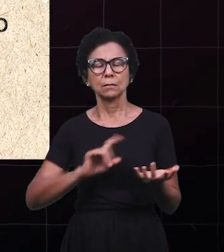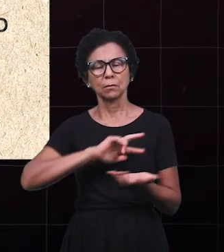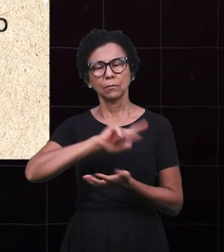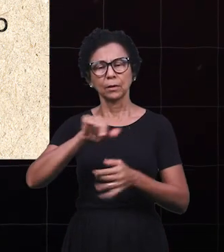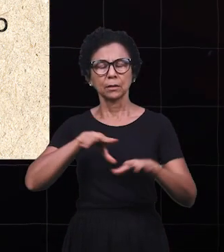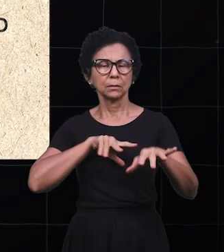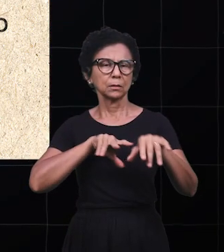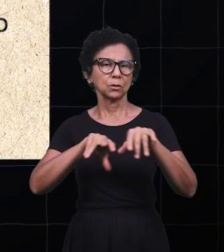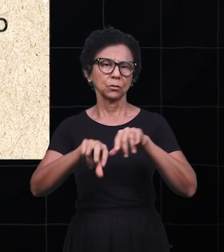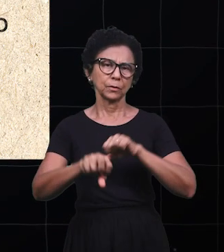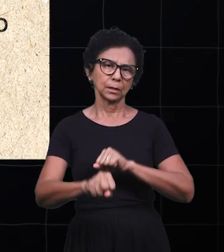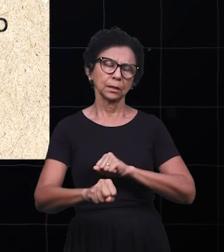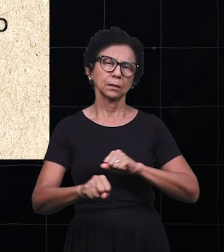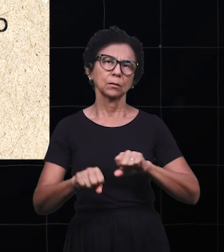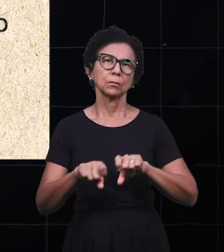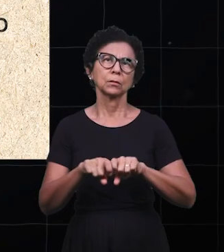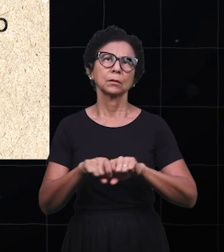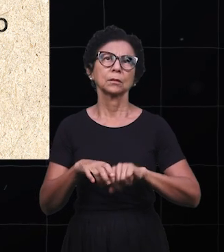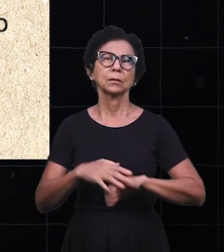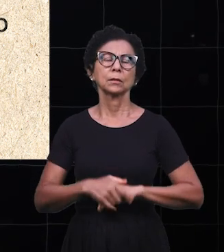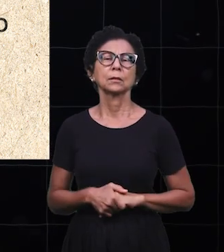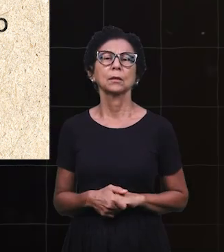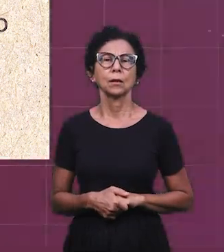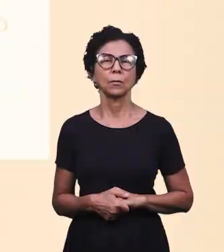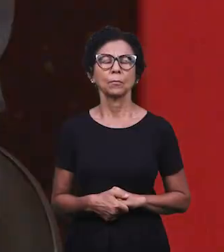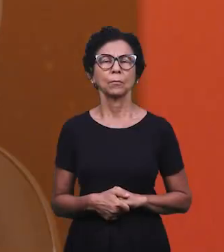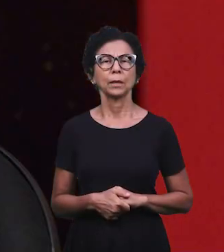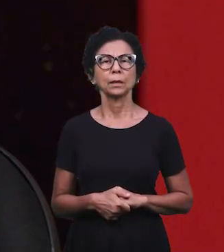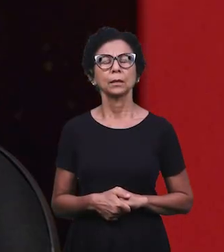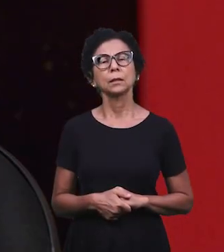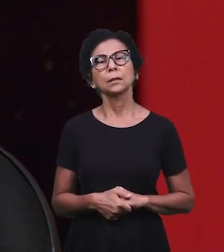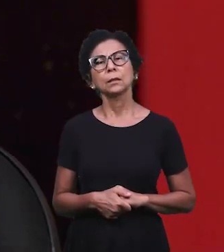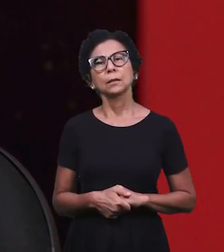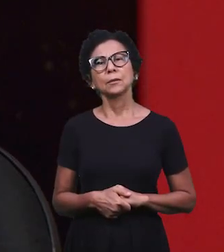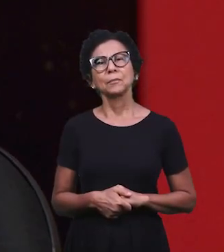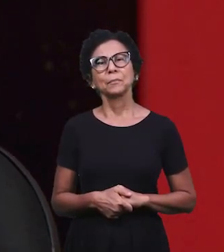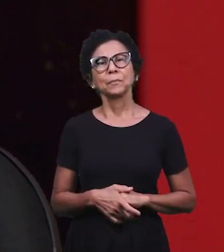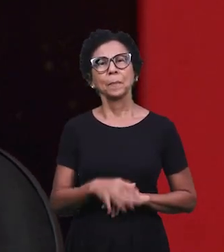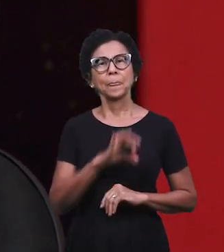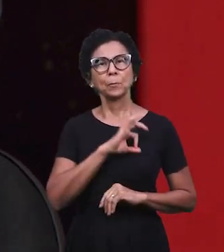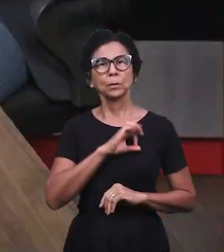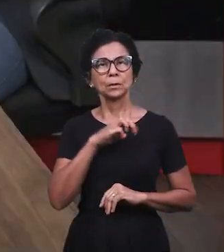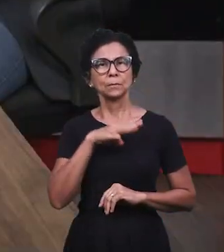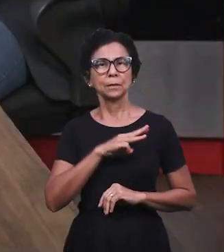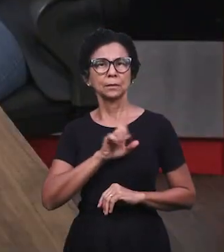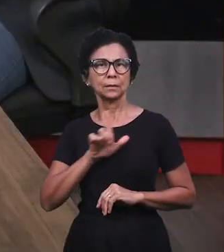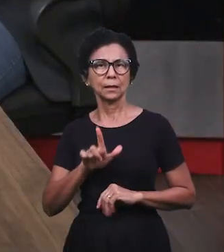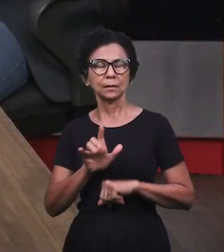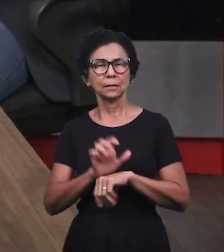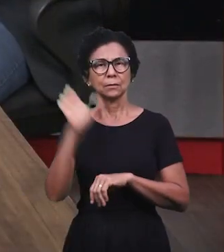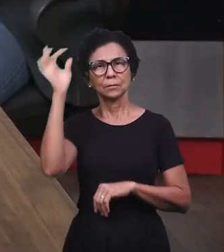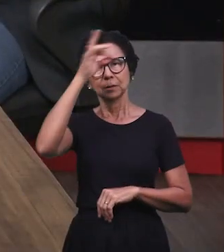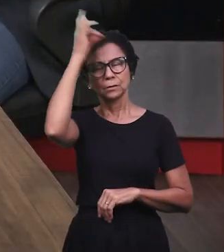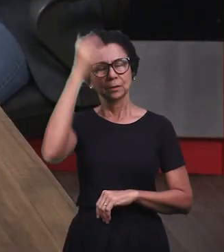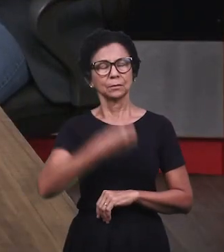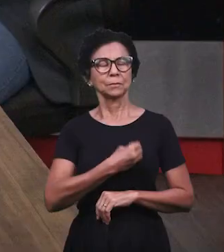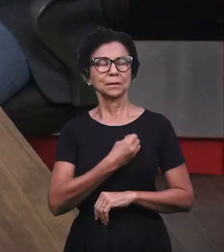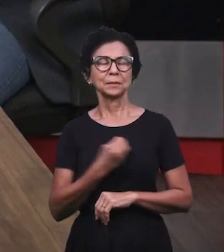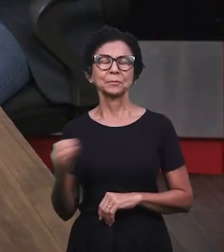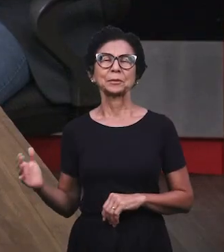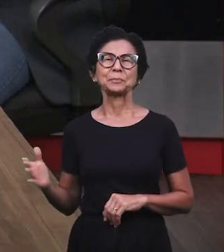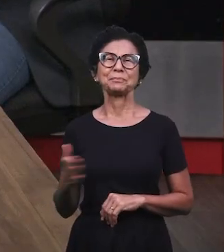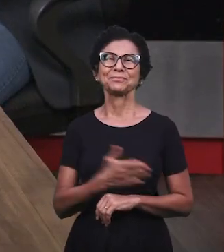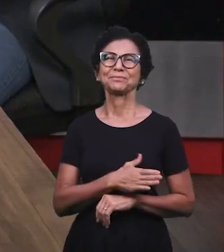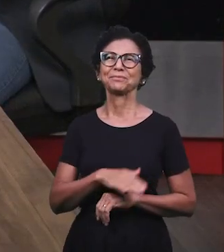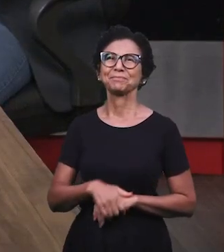também é coronel médico da Polícia Militar do Espírito Santo. Professor Tiago Costa, paz do Senhor. Paz do Senhor, estamos aí de volta, paz do